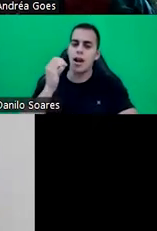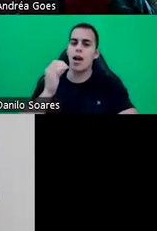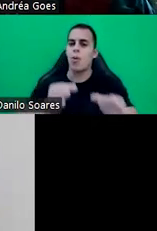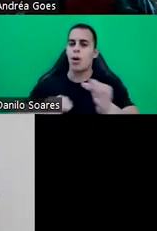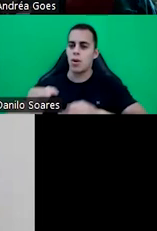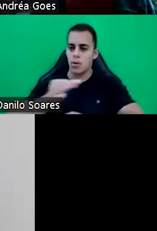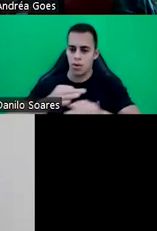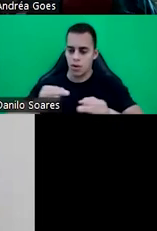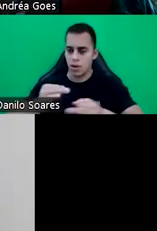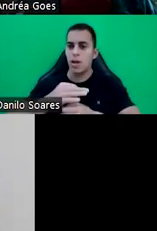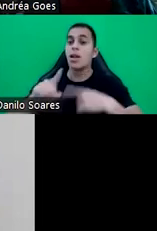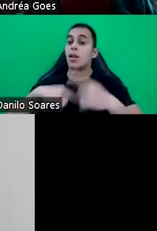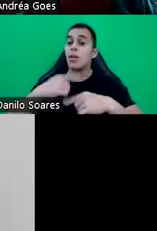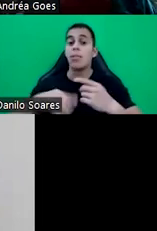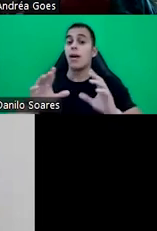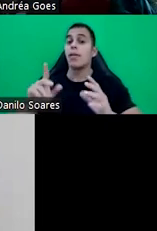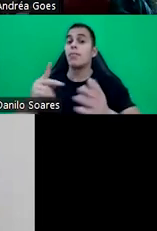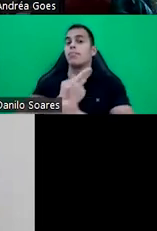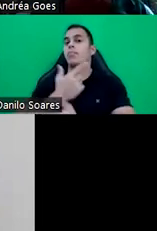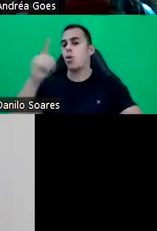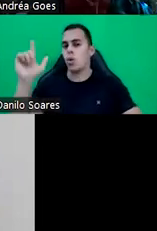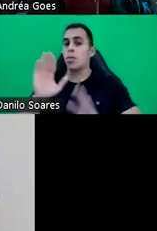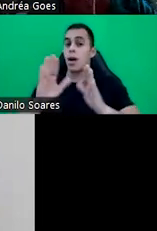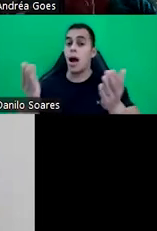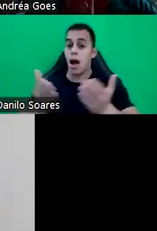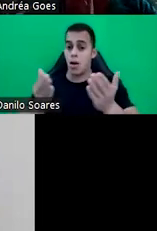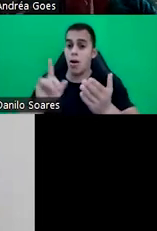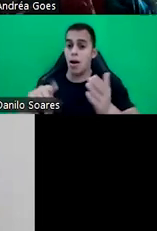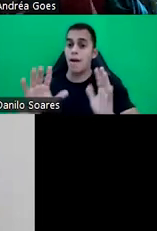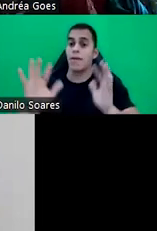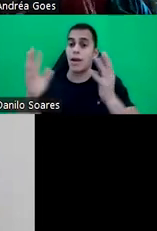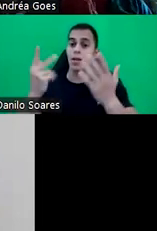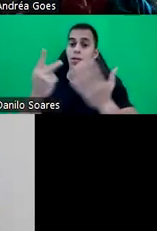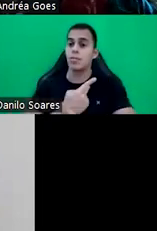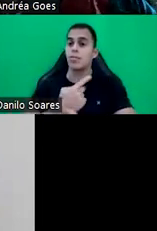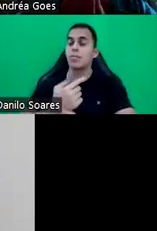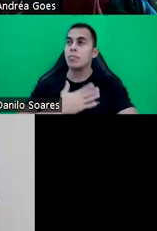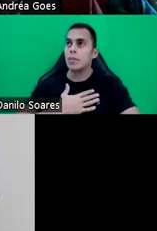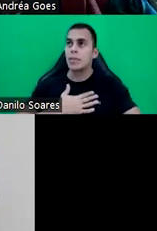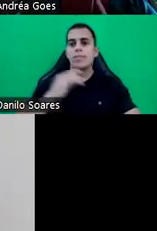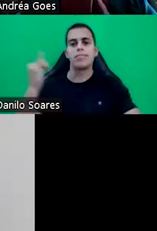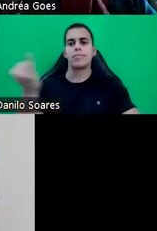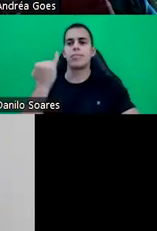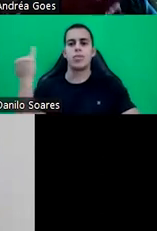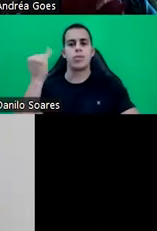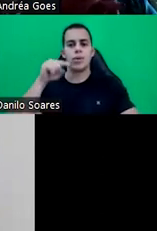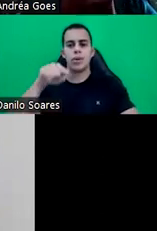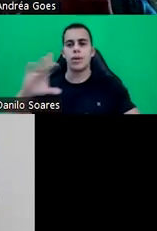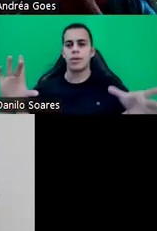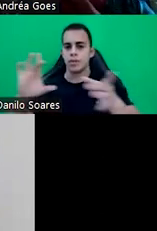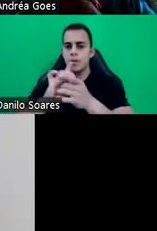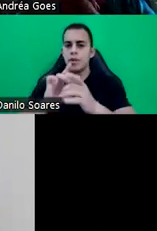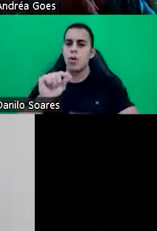aí depois a gente passa para outros eventos. Mas agora eu vou passar para o evento assim que é muito caro para mim, que é essa associação da